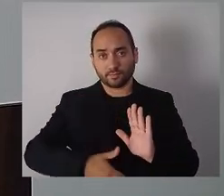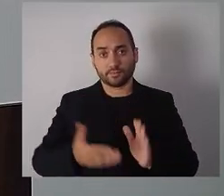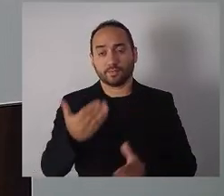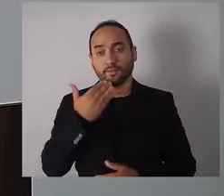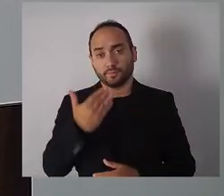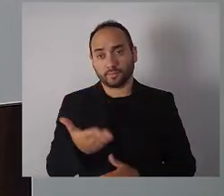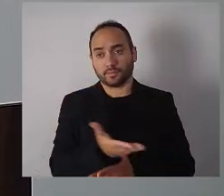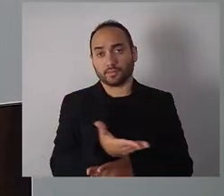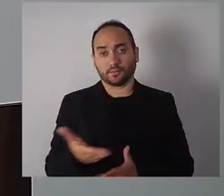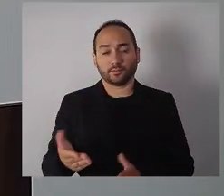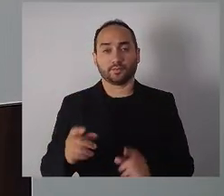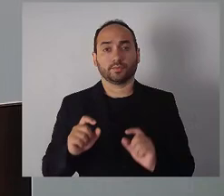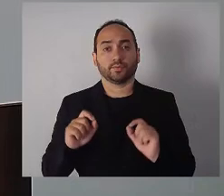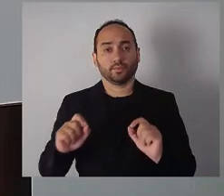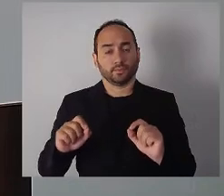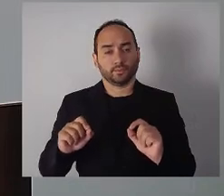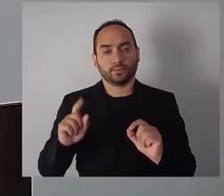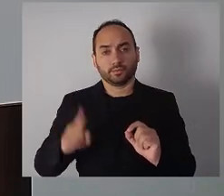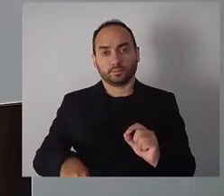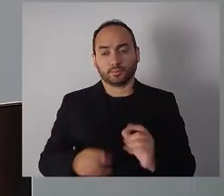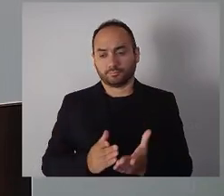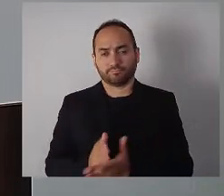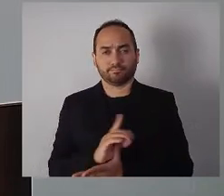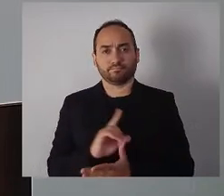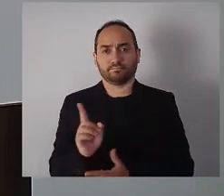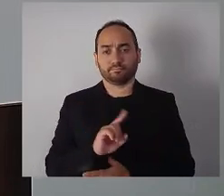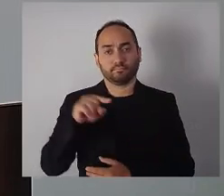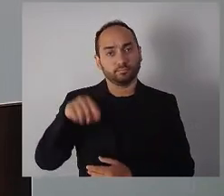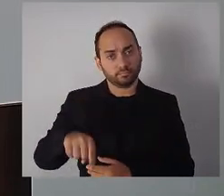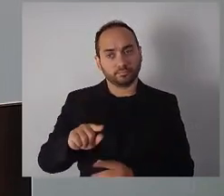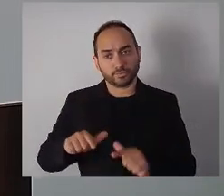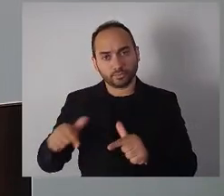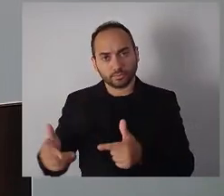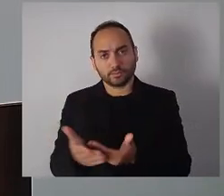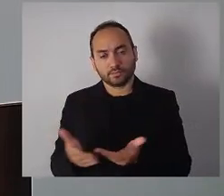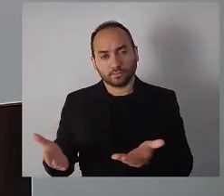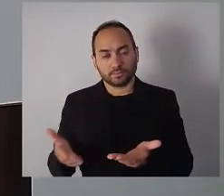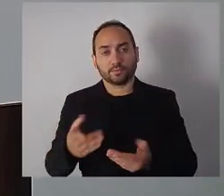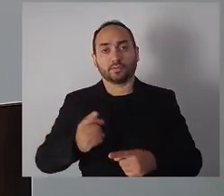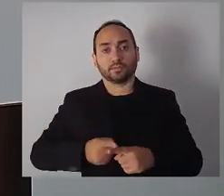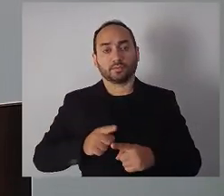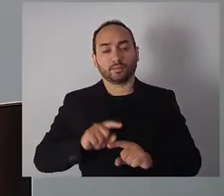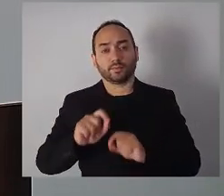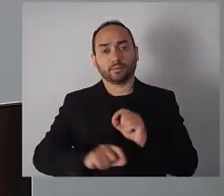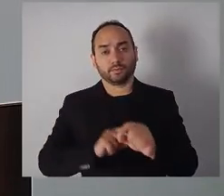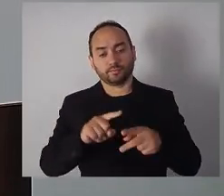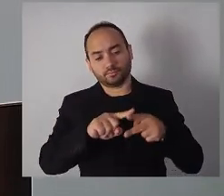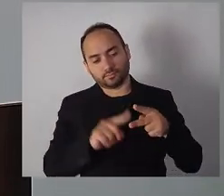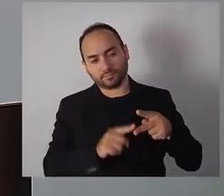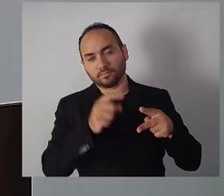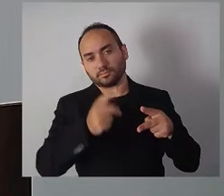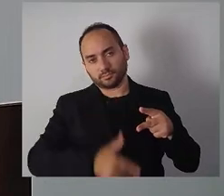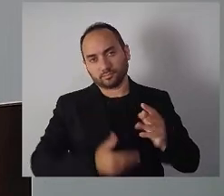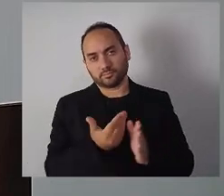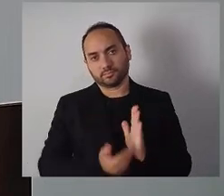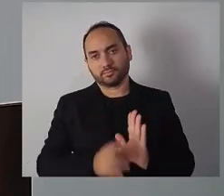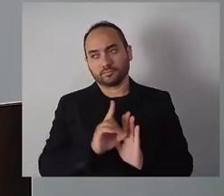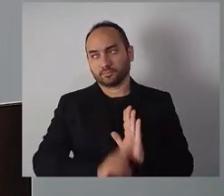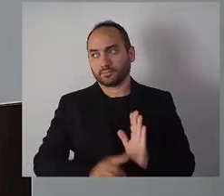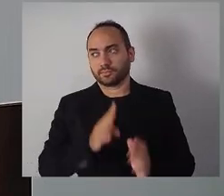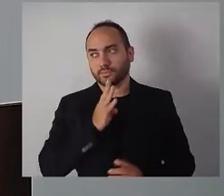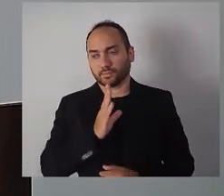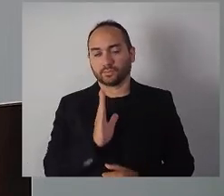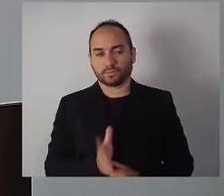Vossas Excelências a improcedência dessa ação, considerando as duas hipóteses de justa causa já